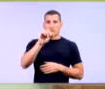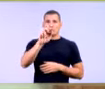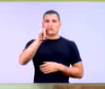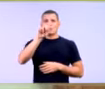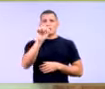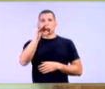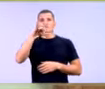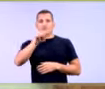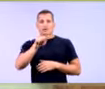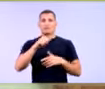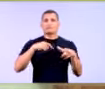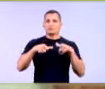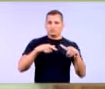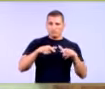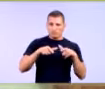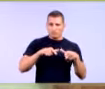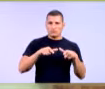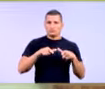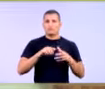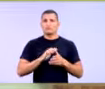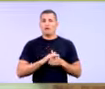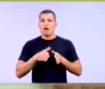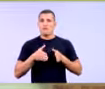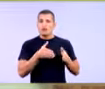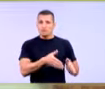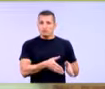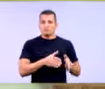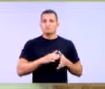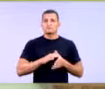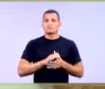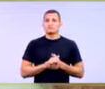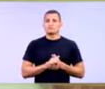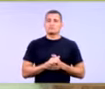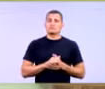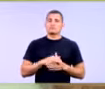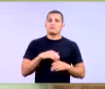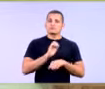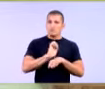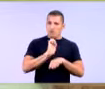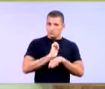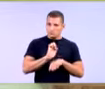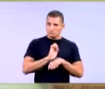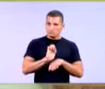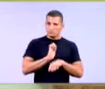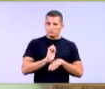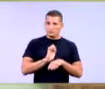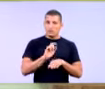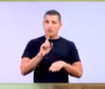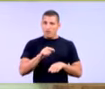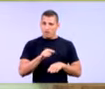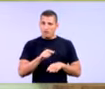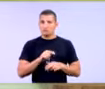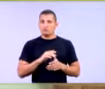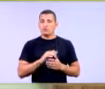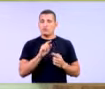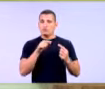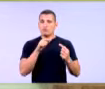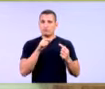trabalhos e com especificidade para o estágio, que é o nosso ponto